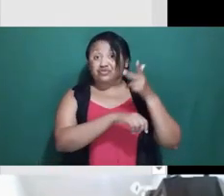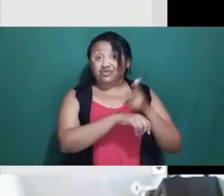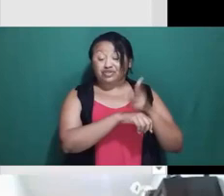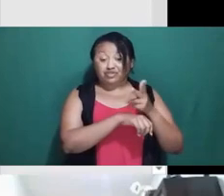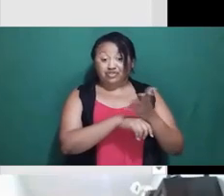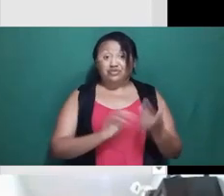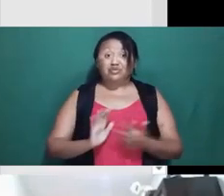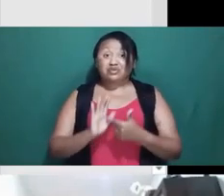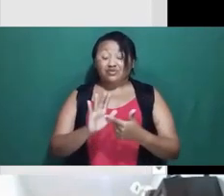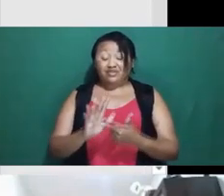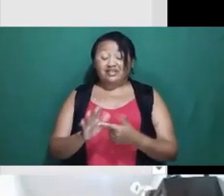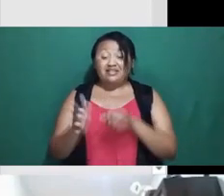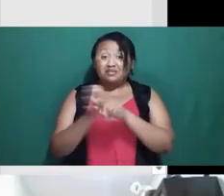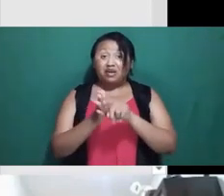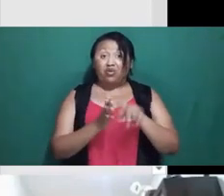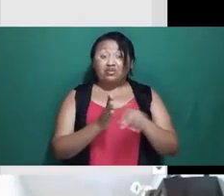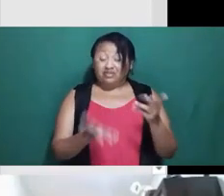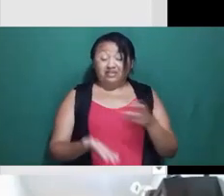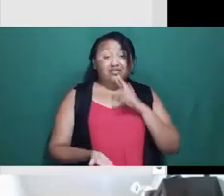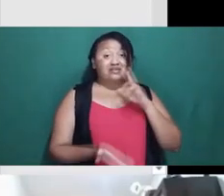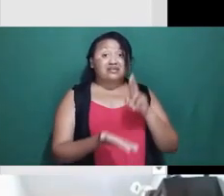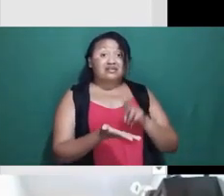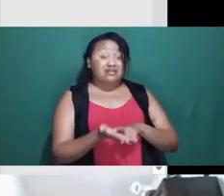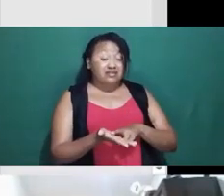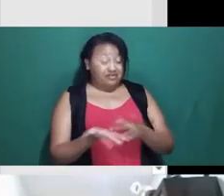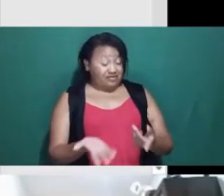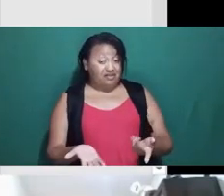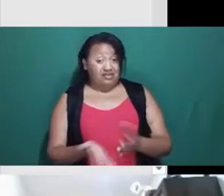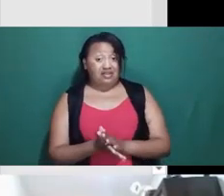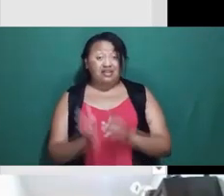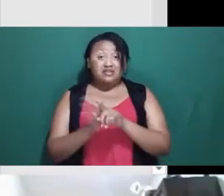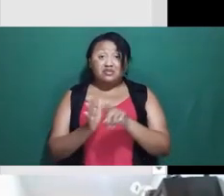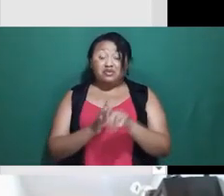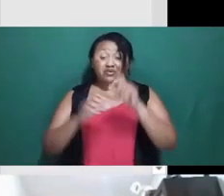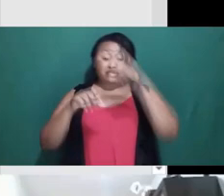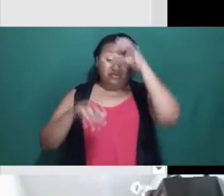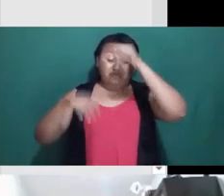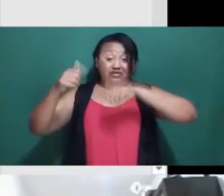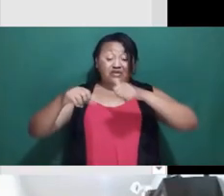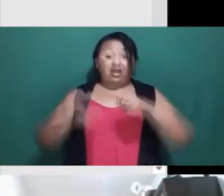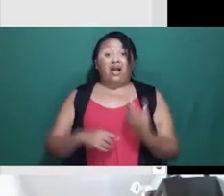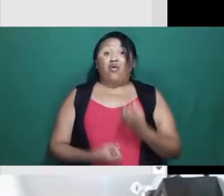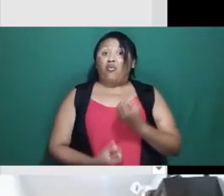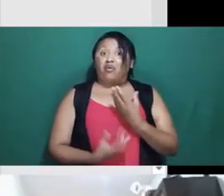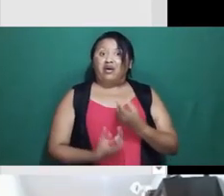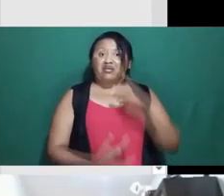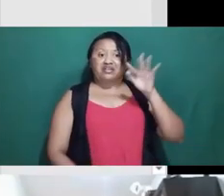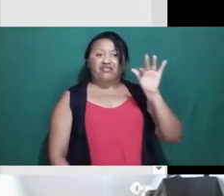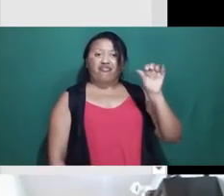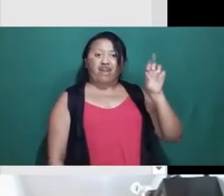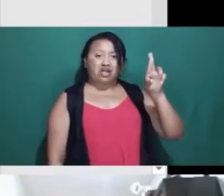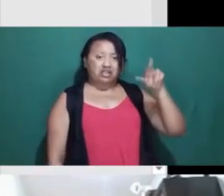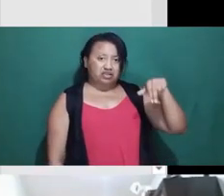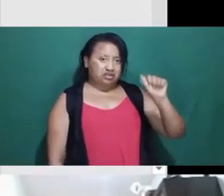simulado né e inicialmente né a gente traz aqui esse poema né psicografia de Fernando Pessoa né